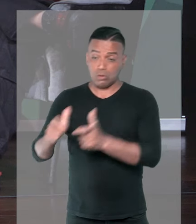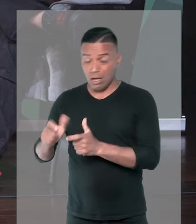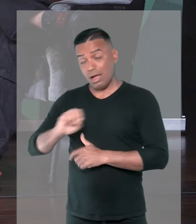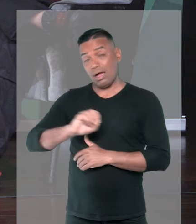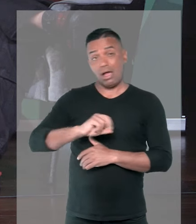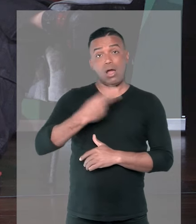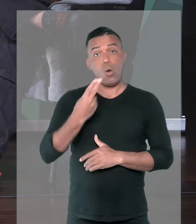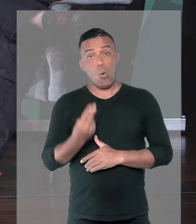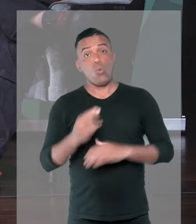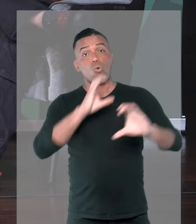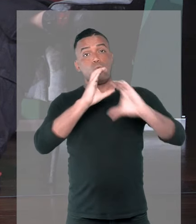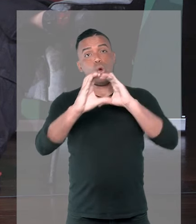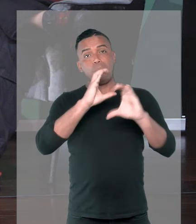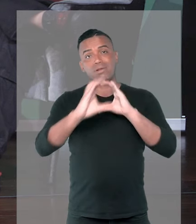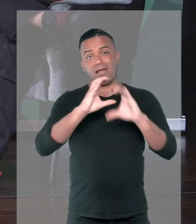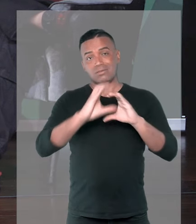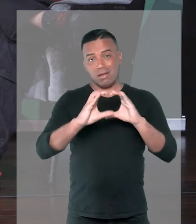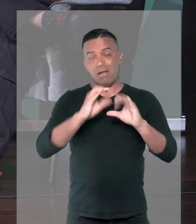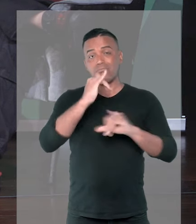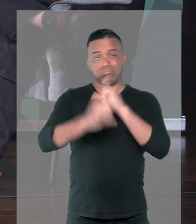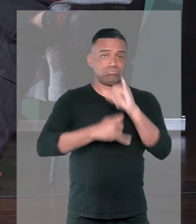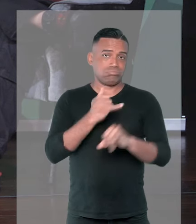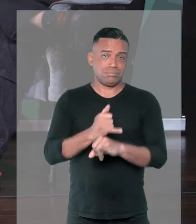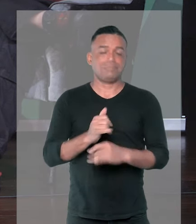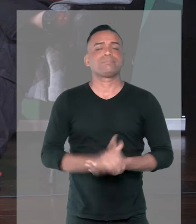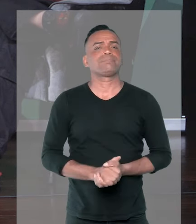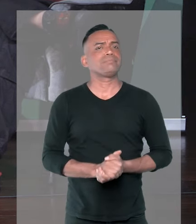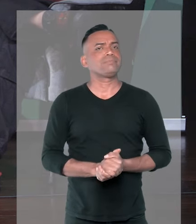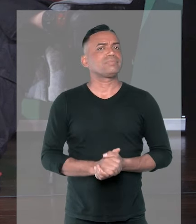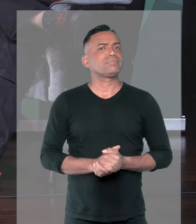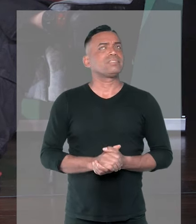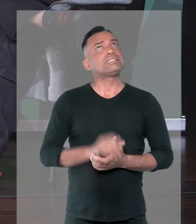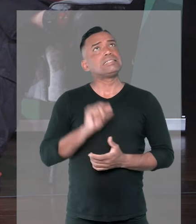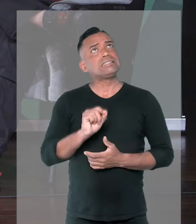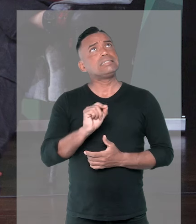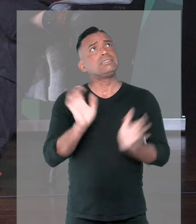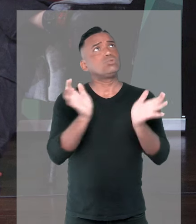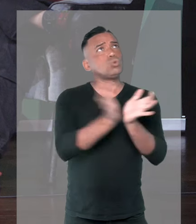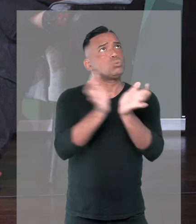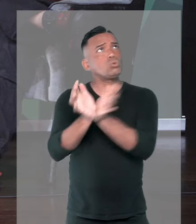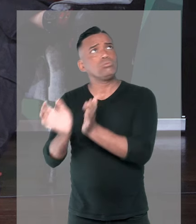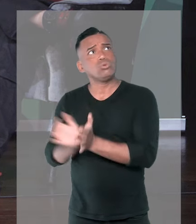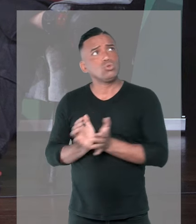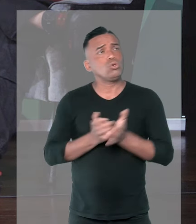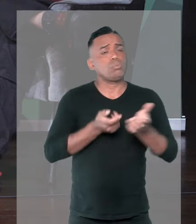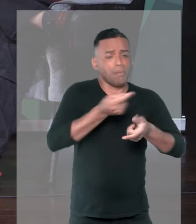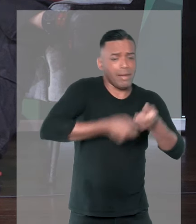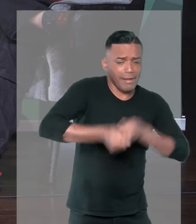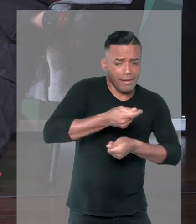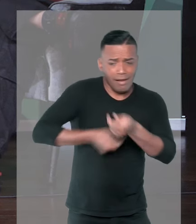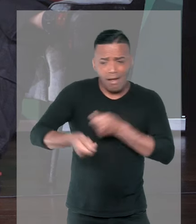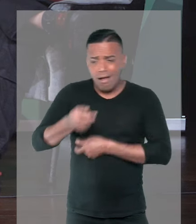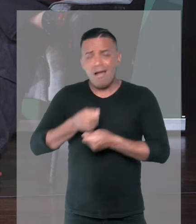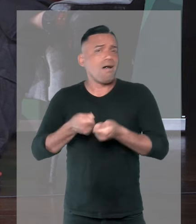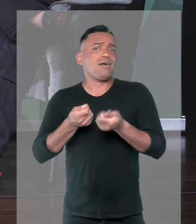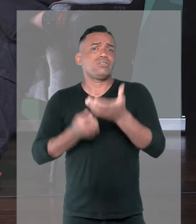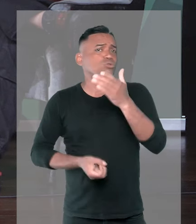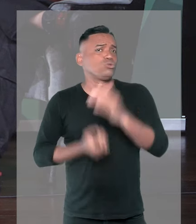em rede e assim por diante e eh que mercados essas pessoas formam Quais são as Fundações desses